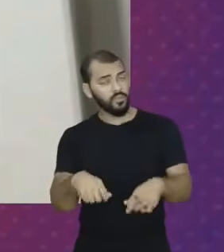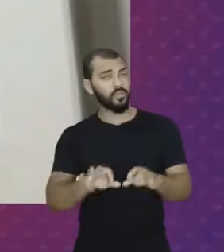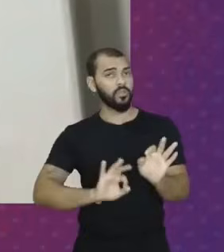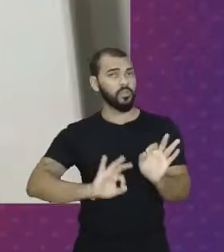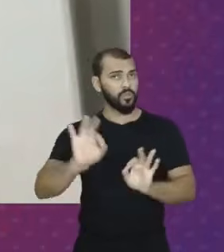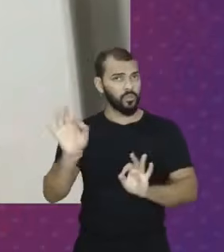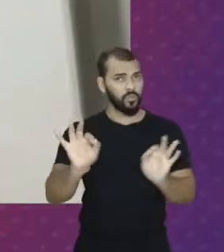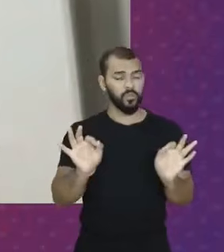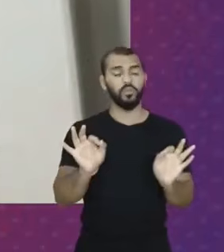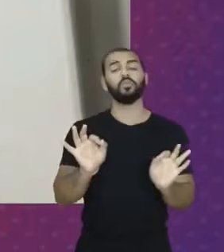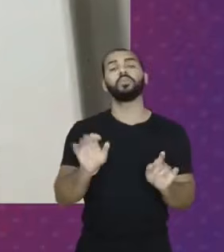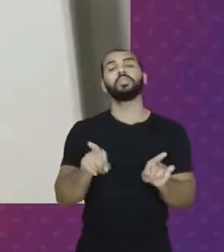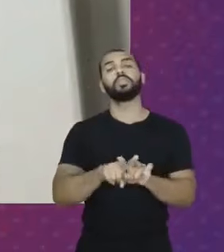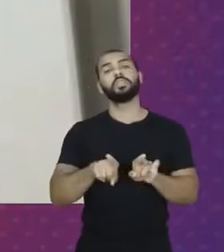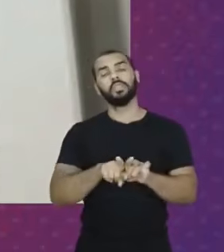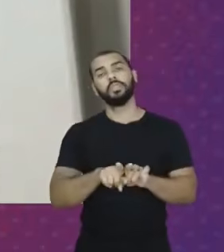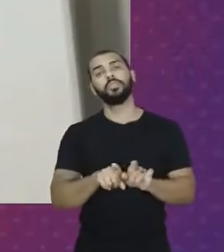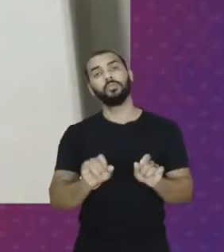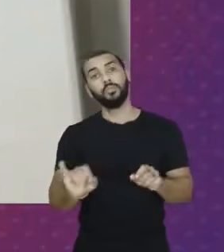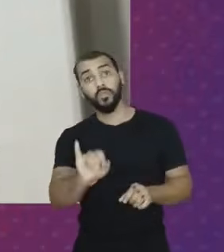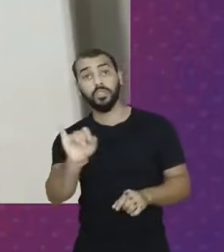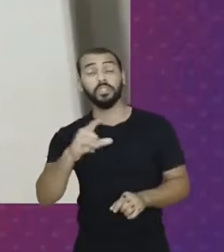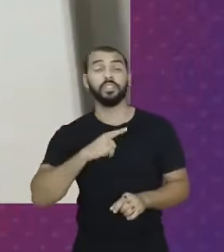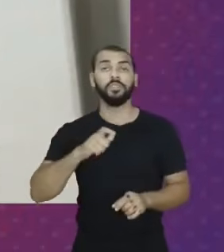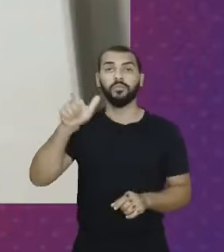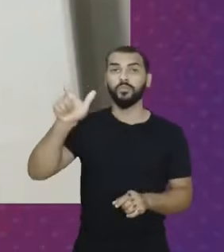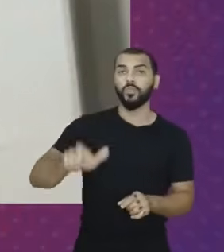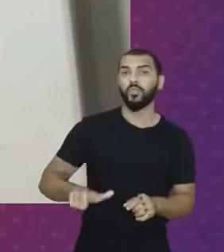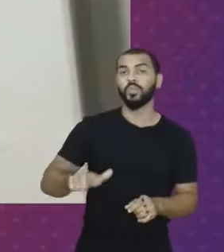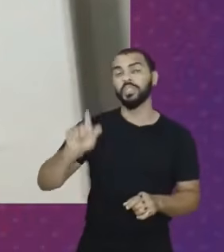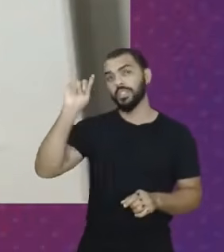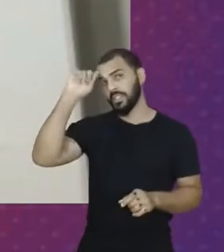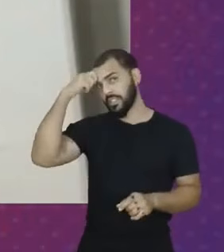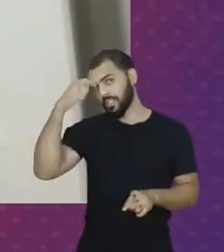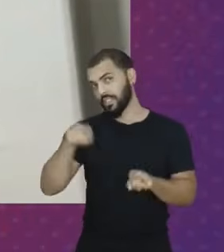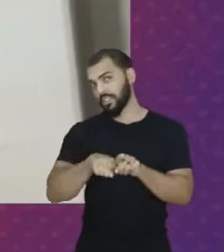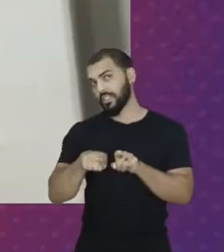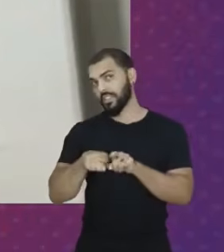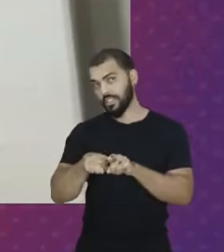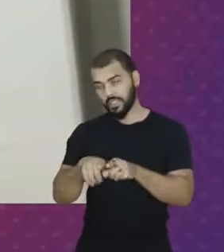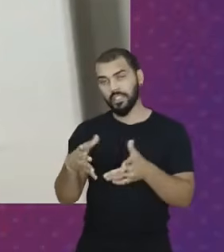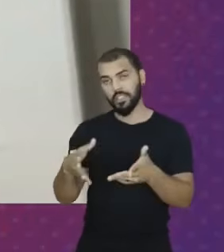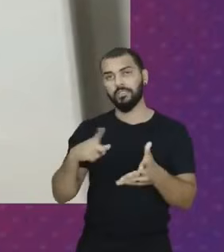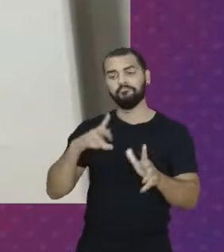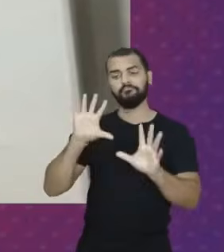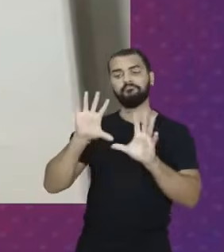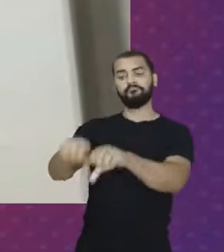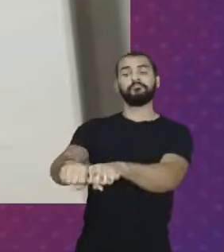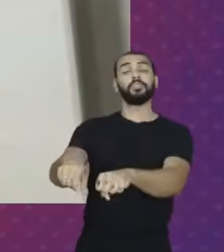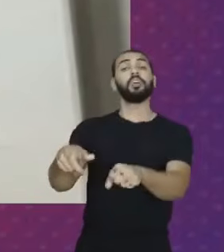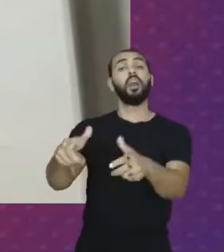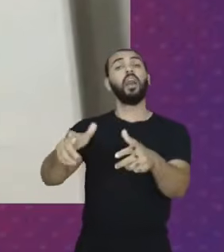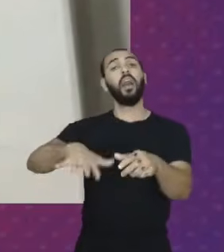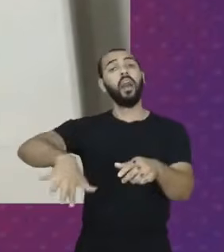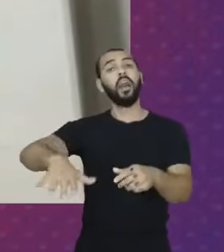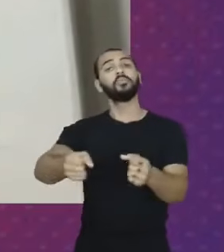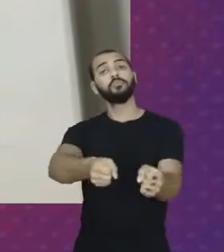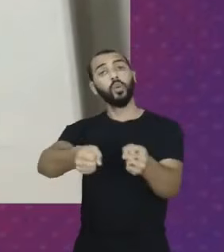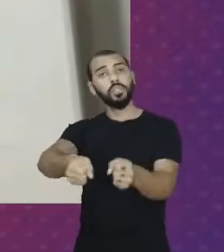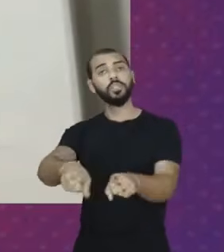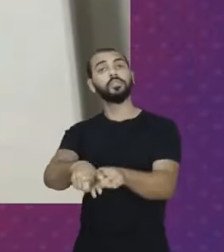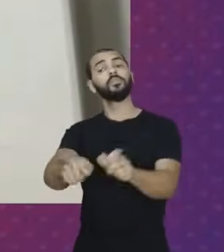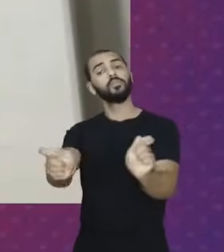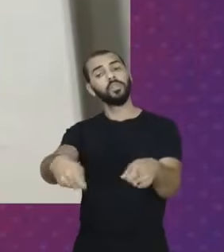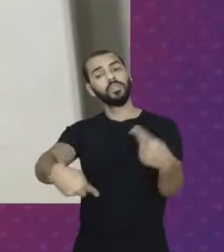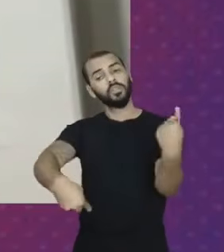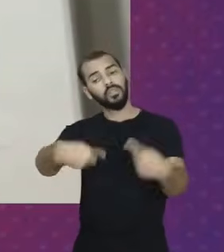importância das mulheres, e as mulheres negras em especial, ocuparem espaço de poder, porque tem essa sensibilidade de trazer para o debate. Mas quando nós